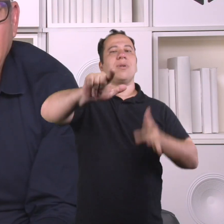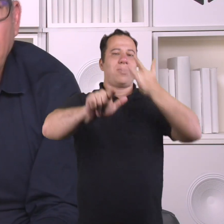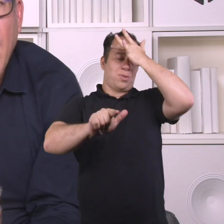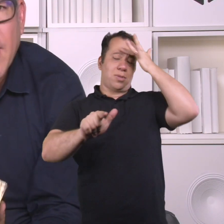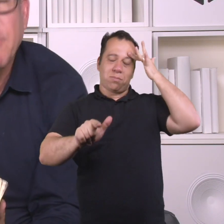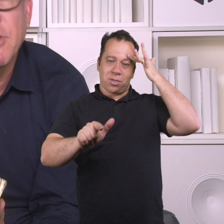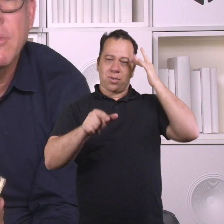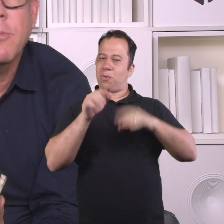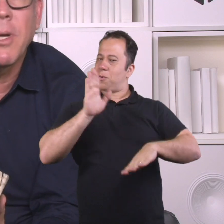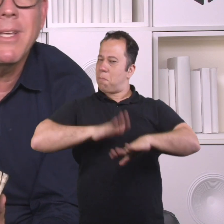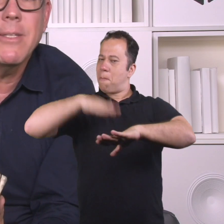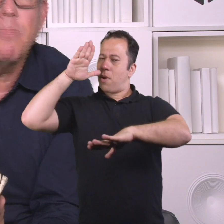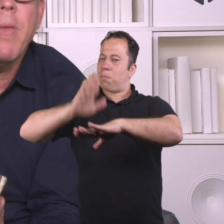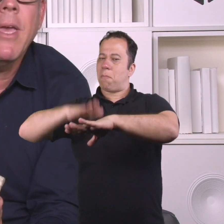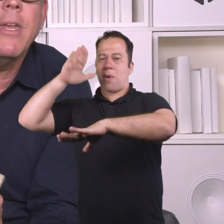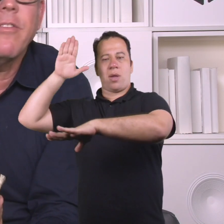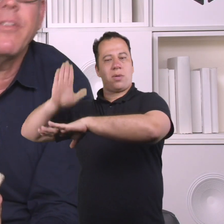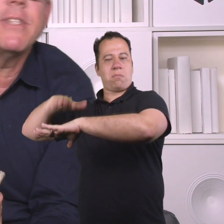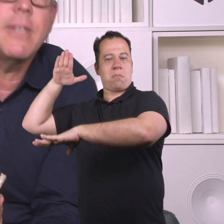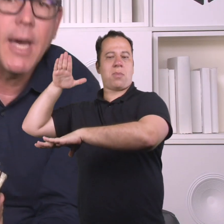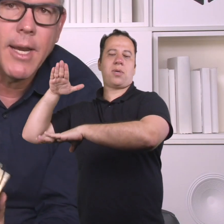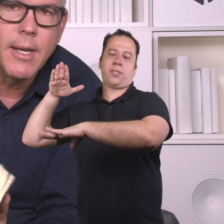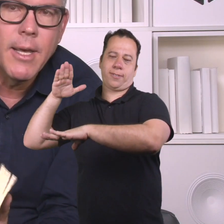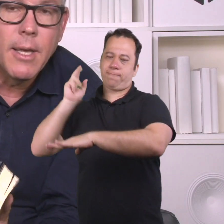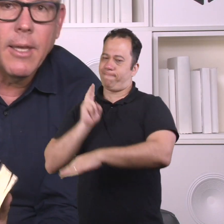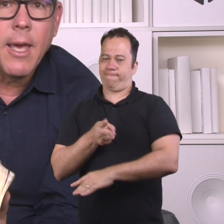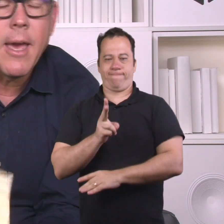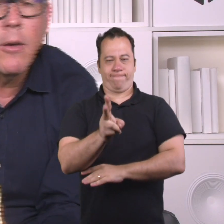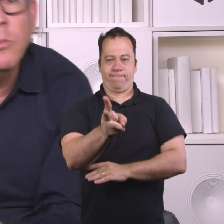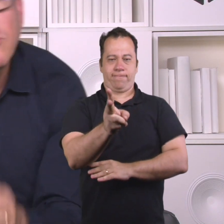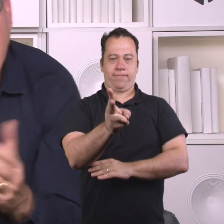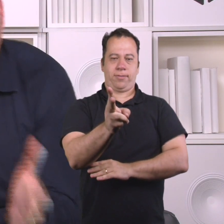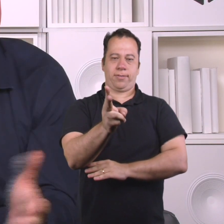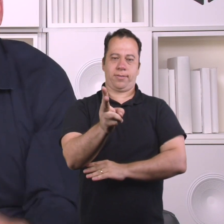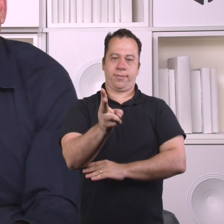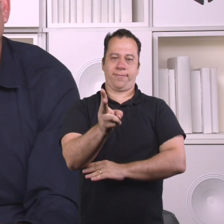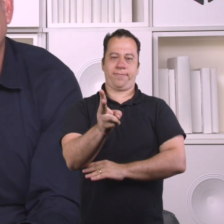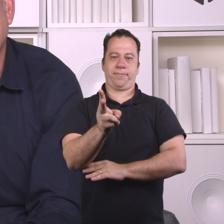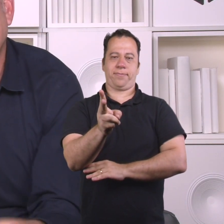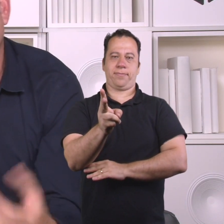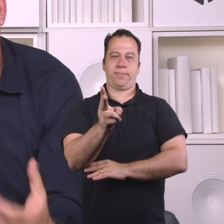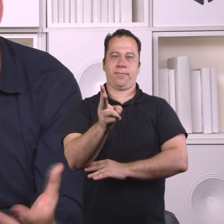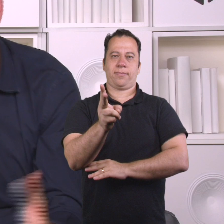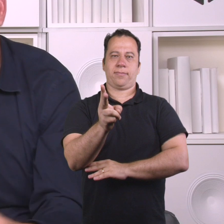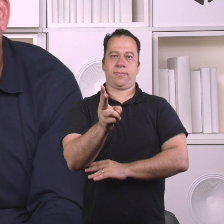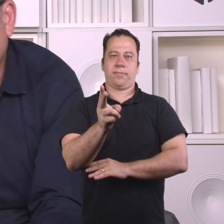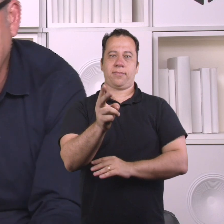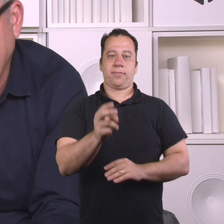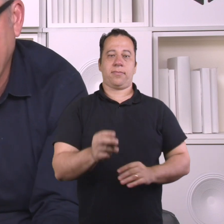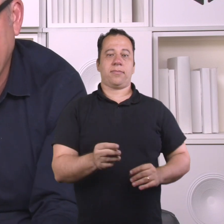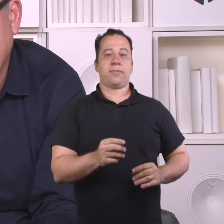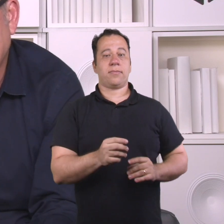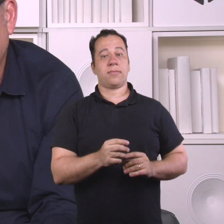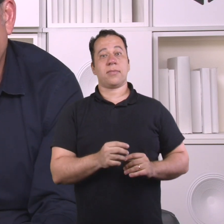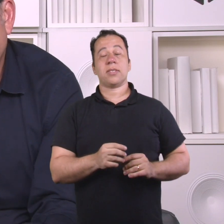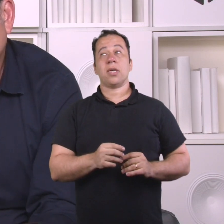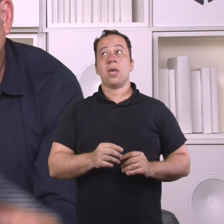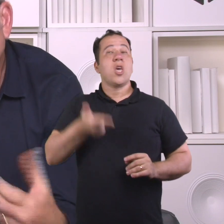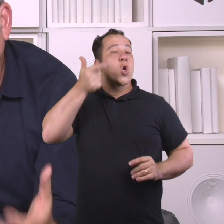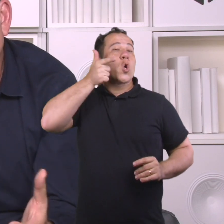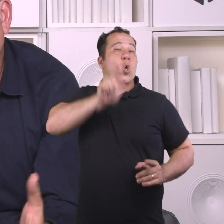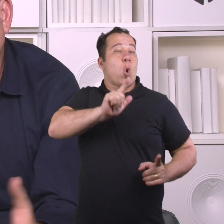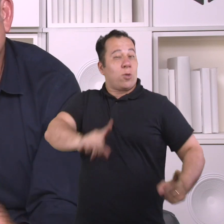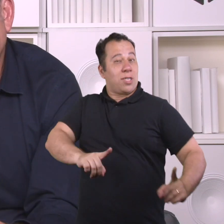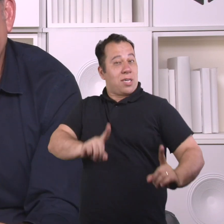abençoar. Mais pessoas podem se beneficiar. E é um dom de Deus saber multiplicar riquezas. É